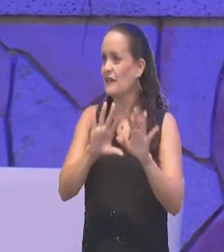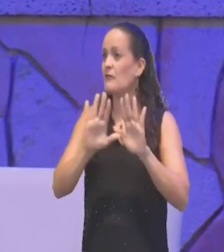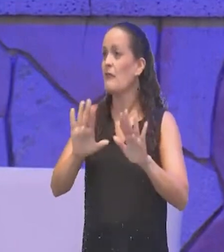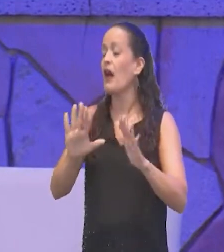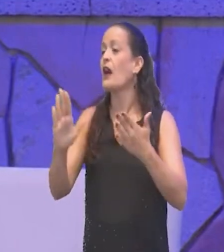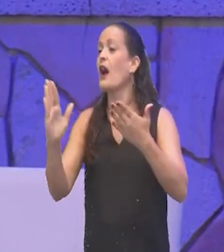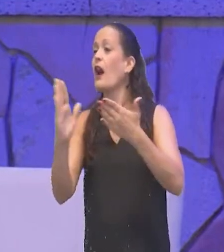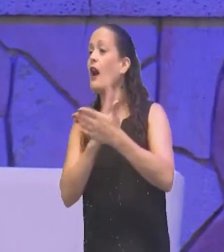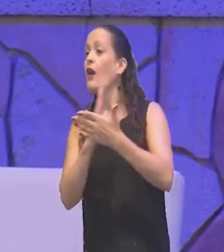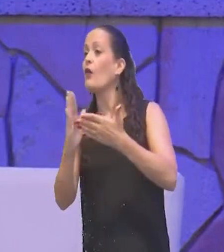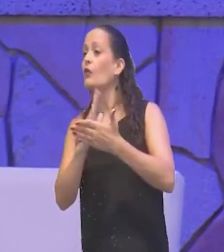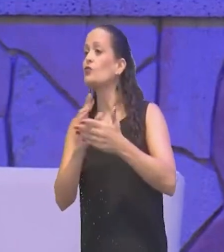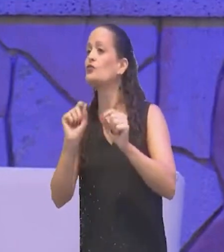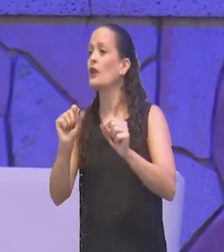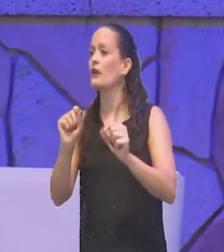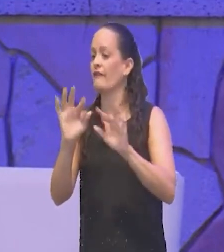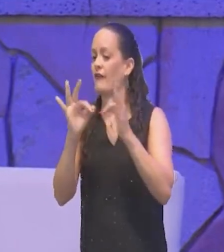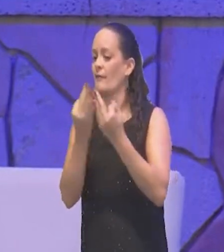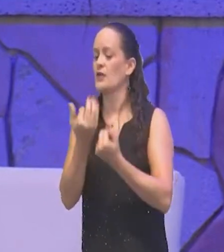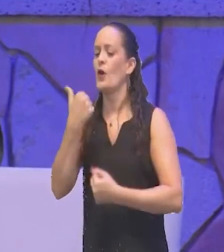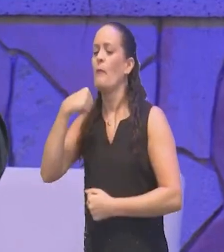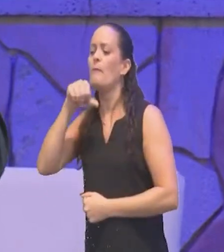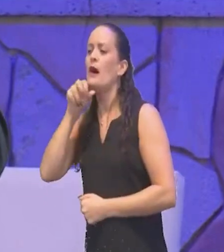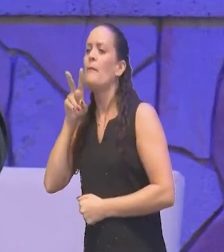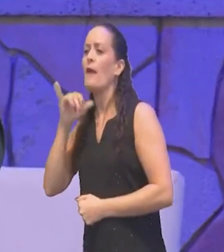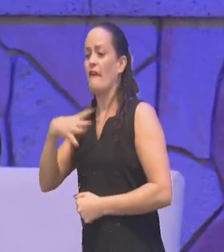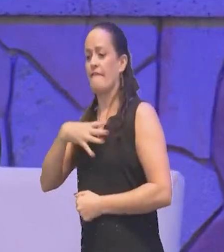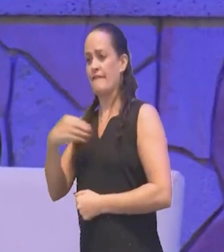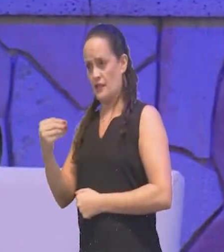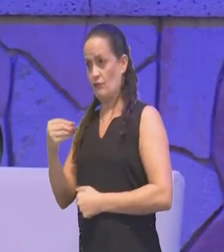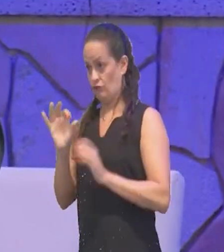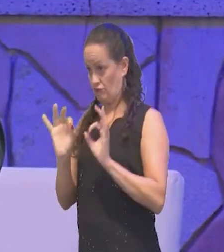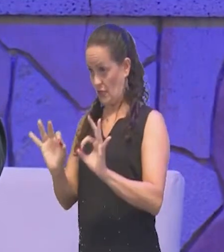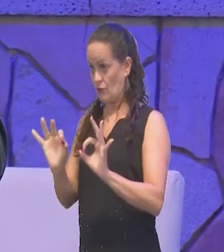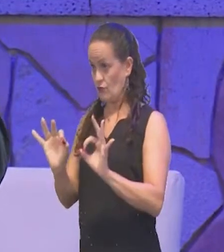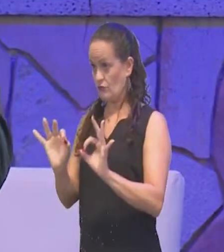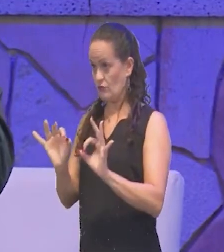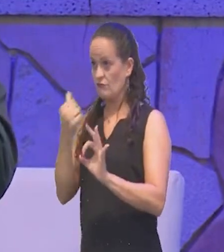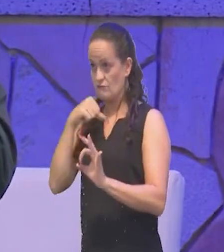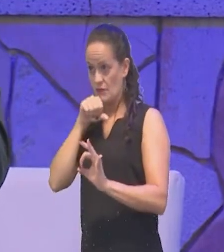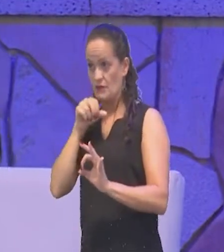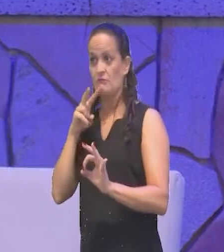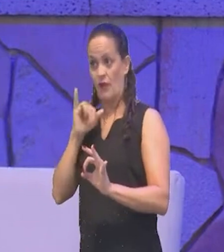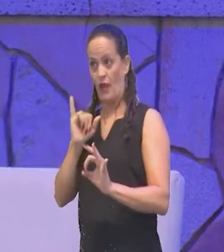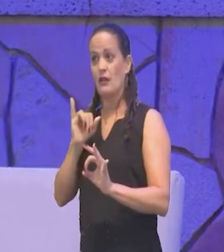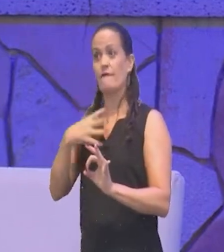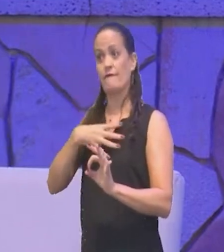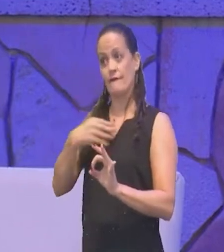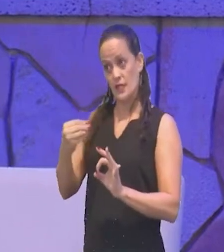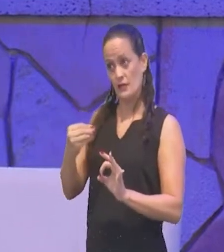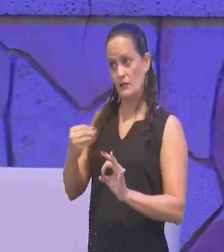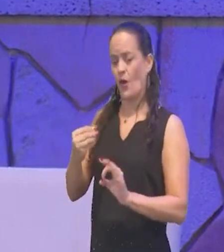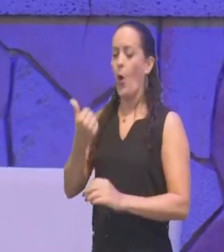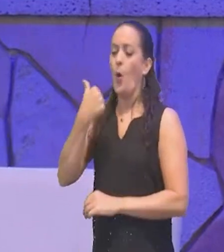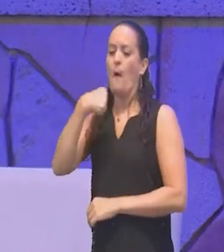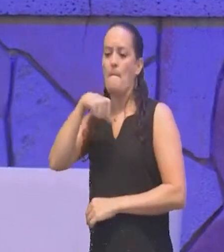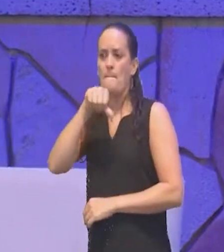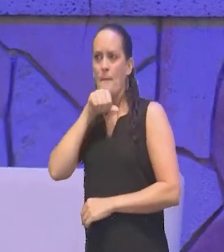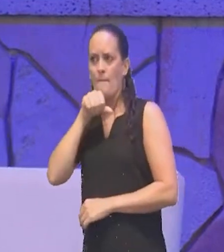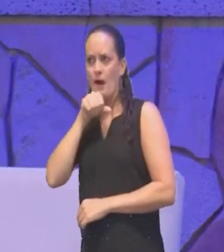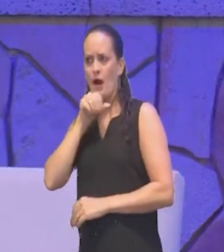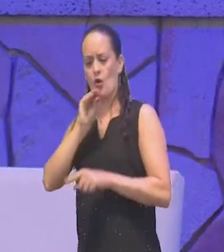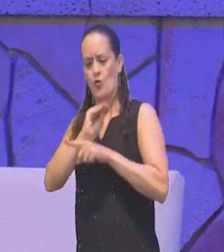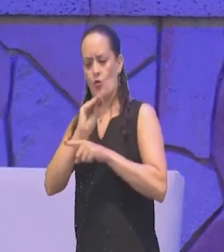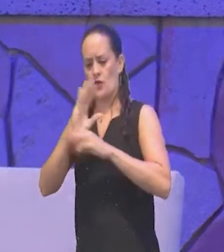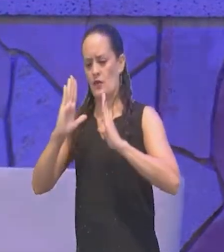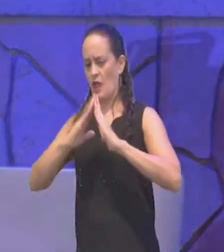ao pai, mãe e filhos. O pai era o provedor do sustento e a mãe tinha como obrigação os cuidados domésticos